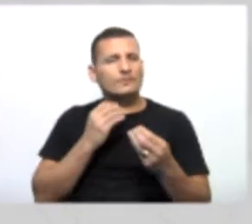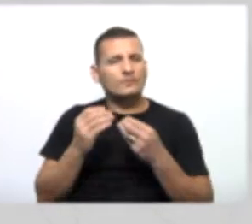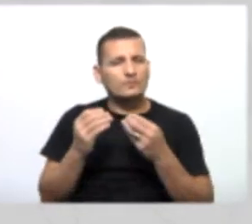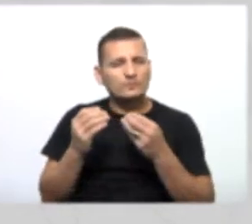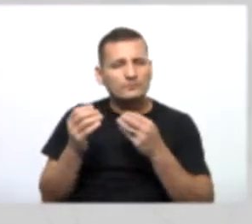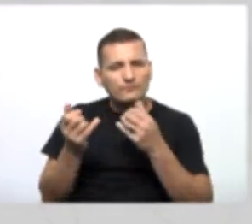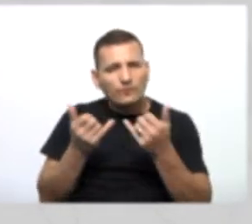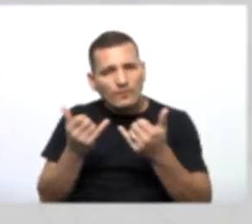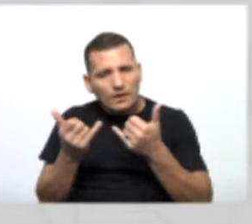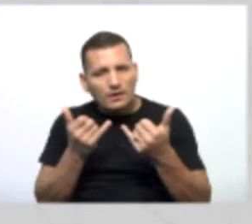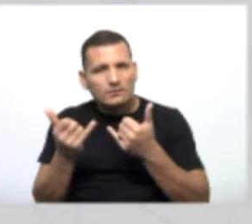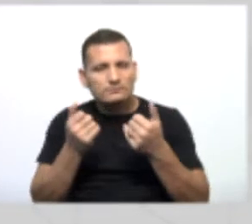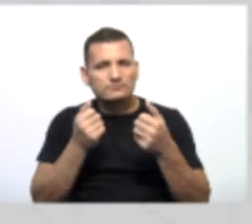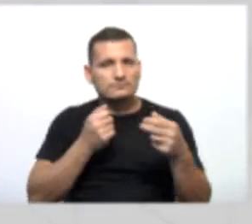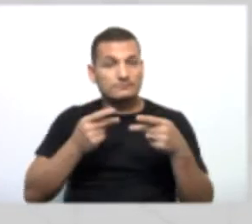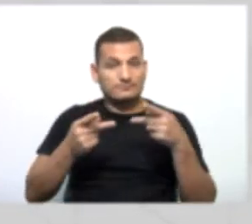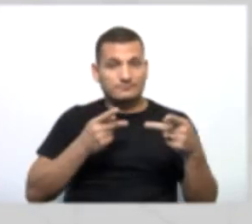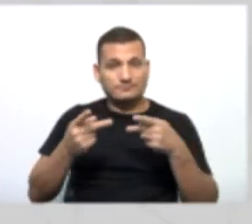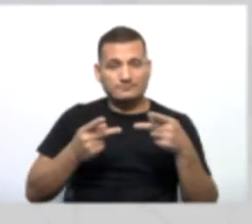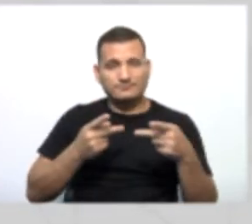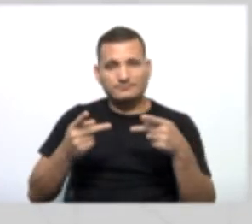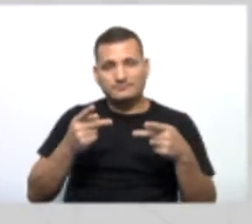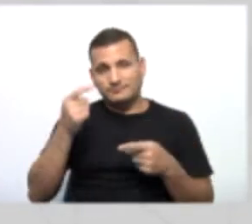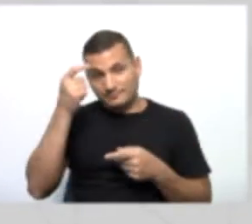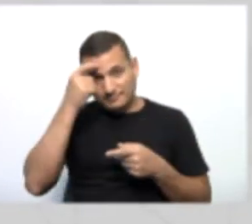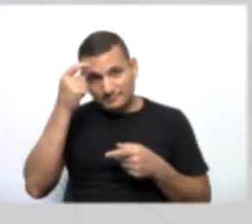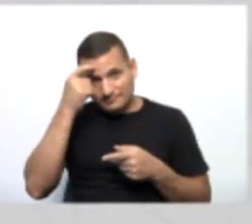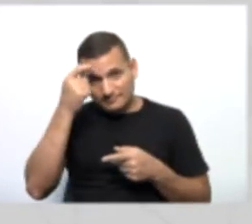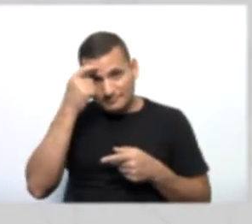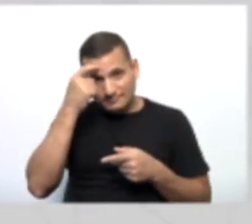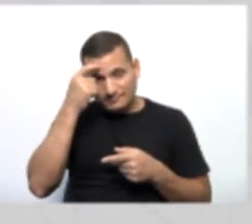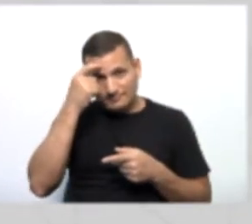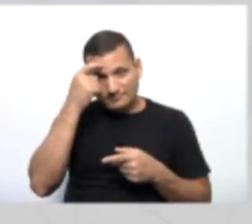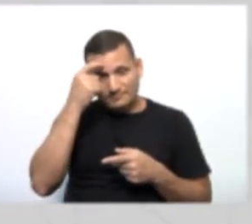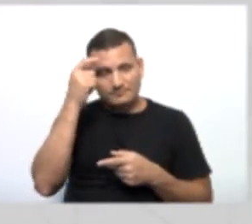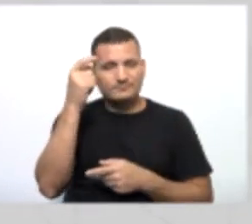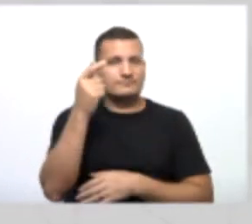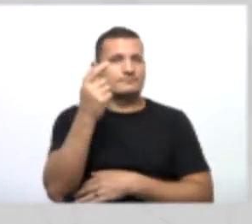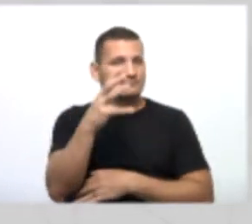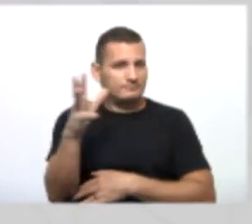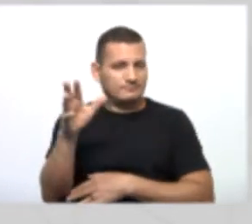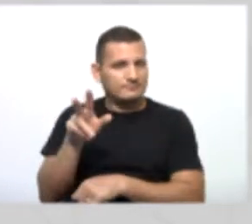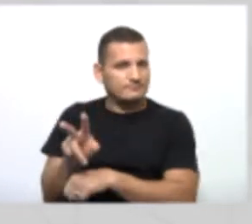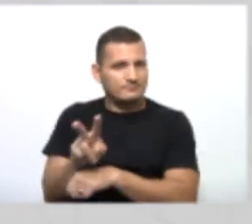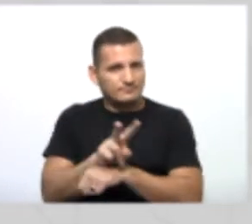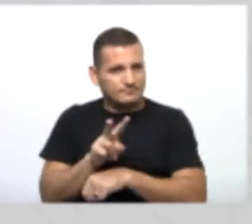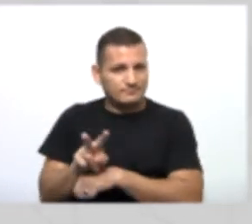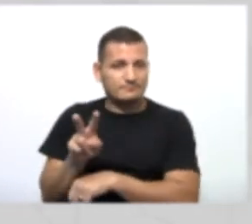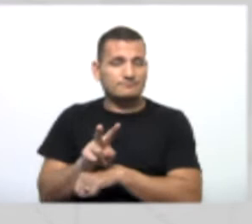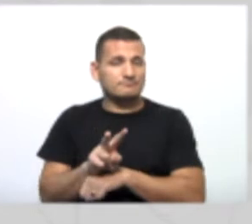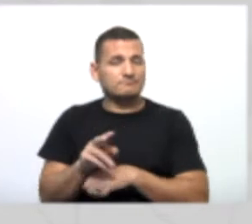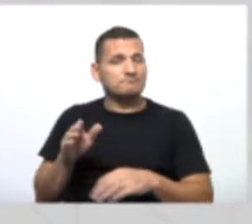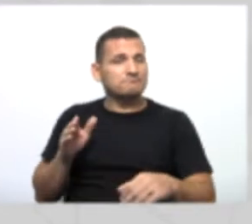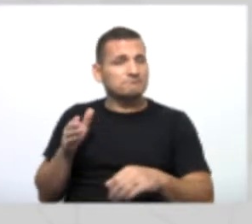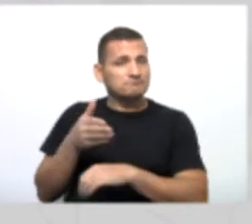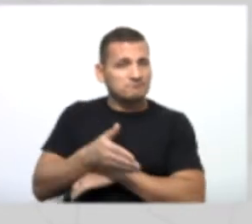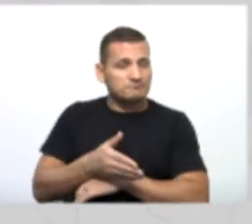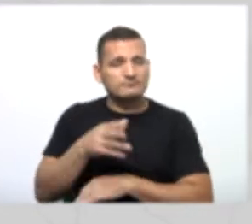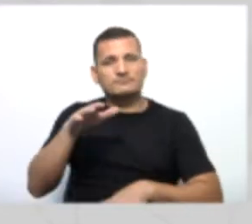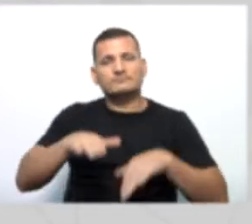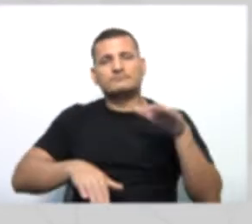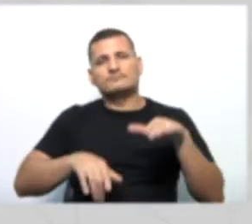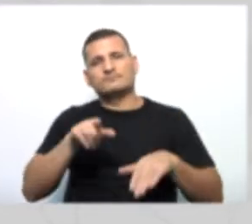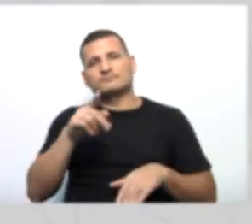sobre projetos de conscientização do meio ambiente e participar. Às vezes você ou a sua